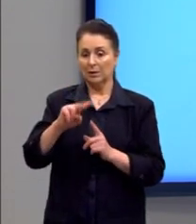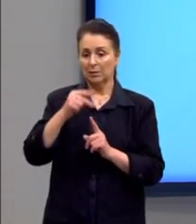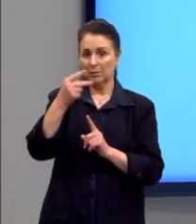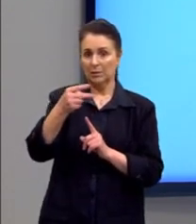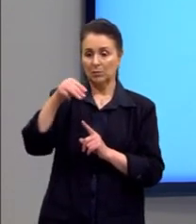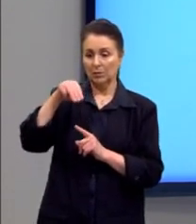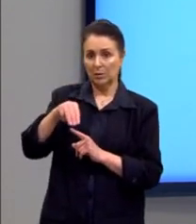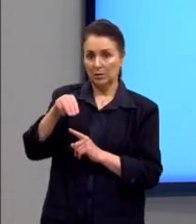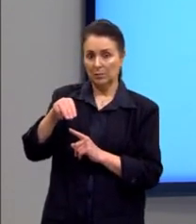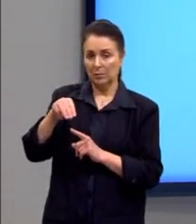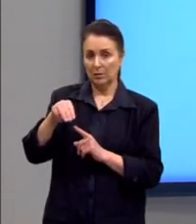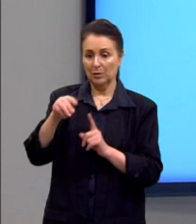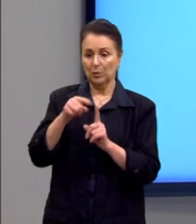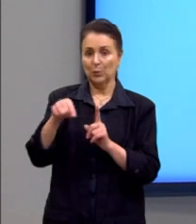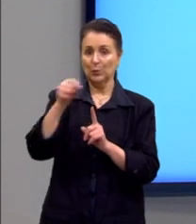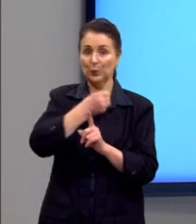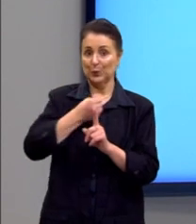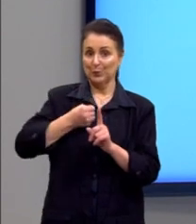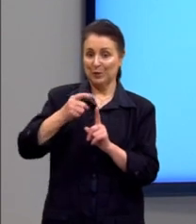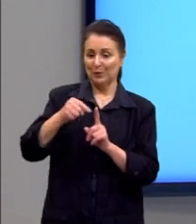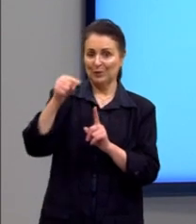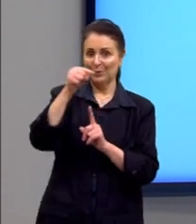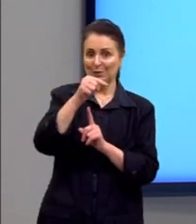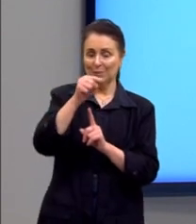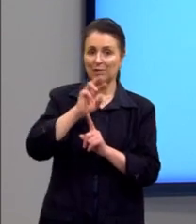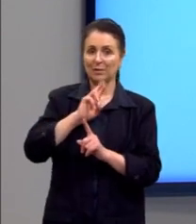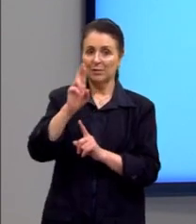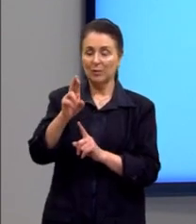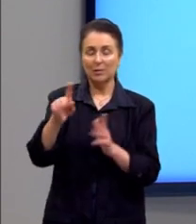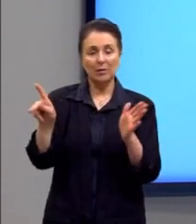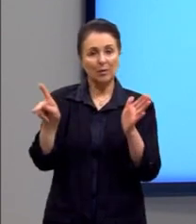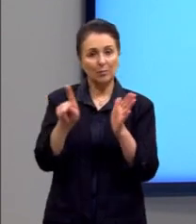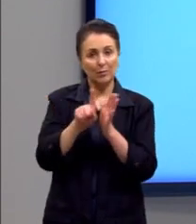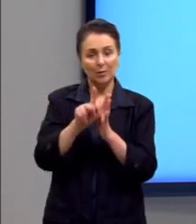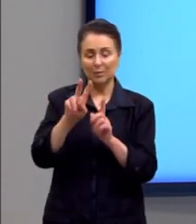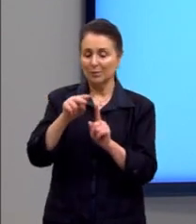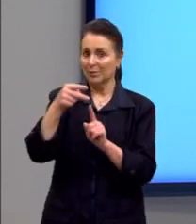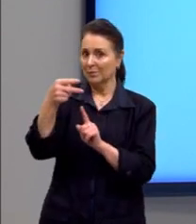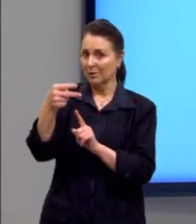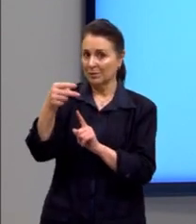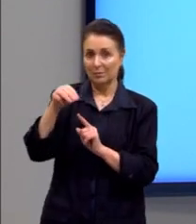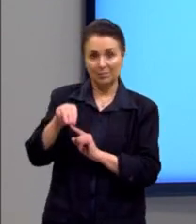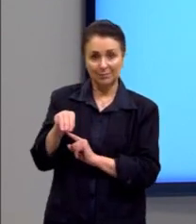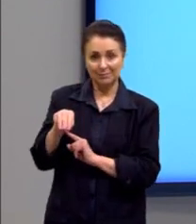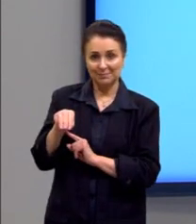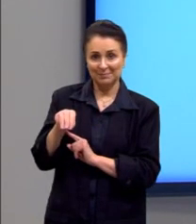expoente e me no lugar e te mando a resposta vai ser o próprio expoente